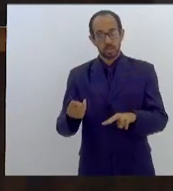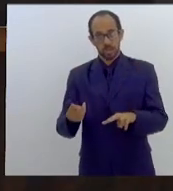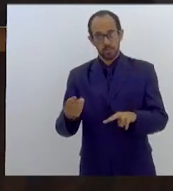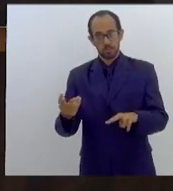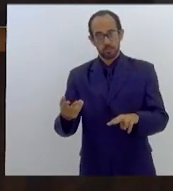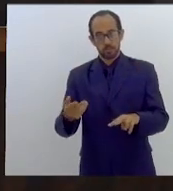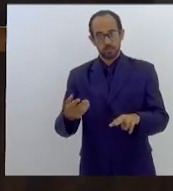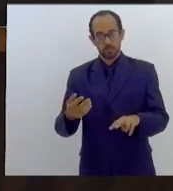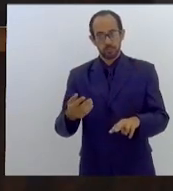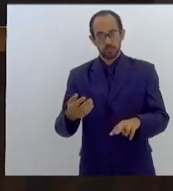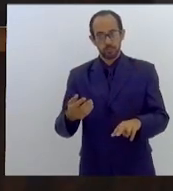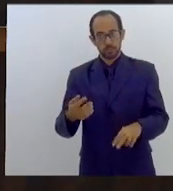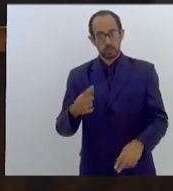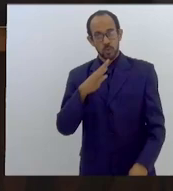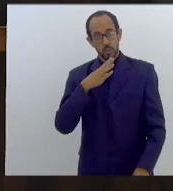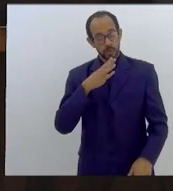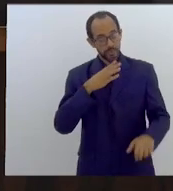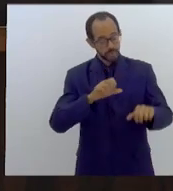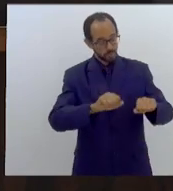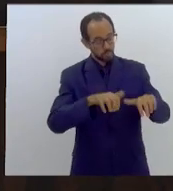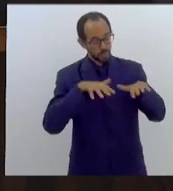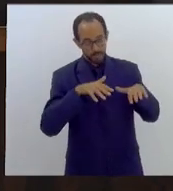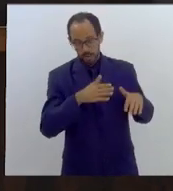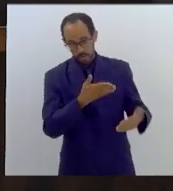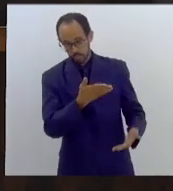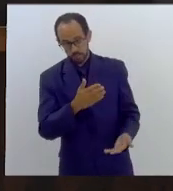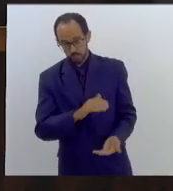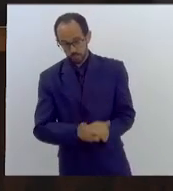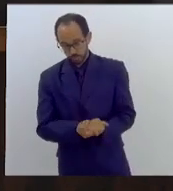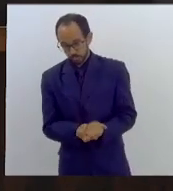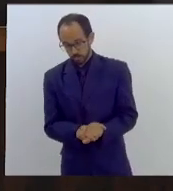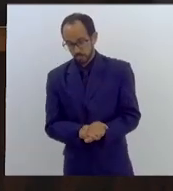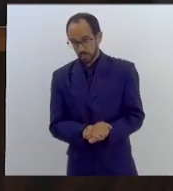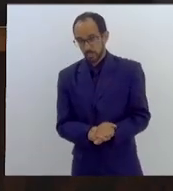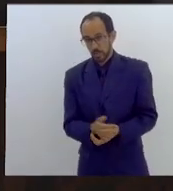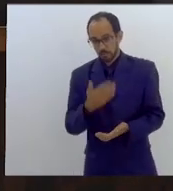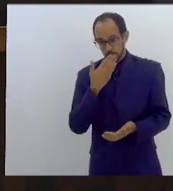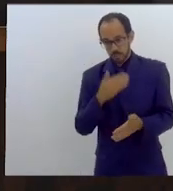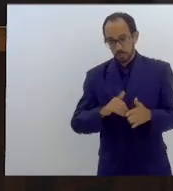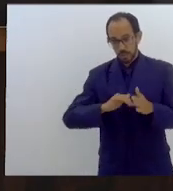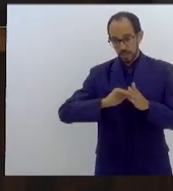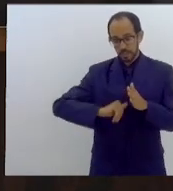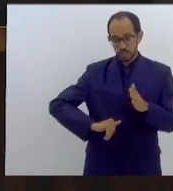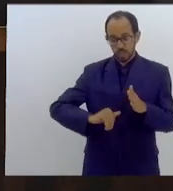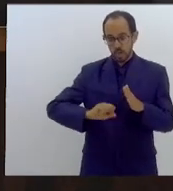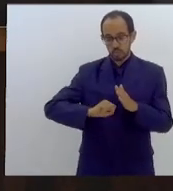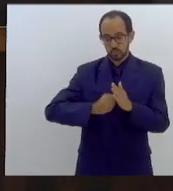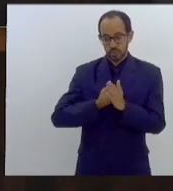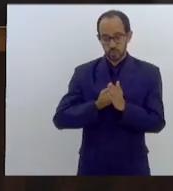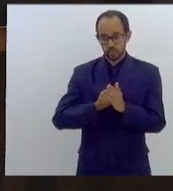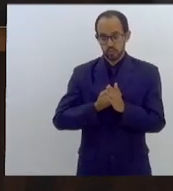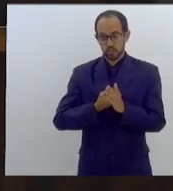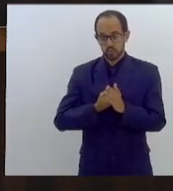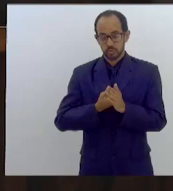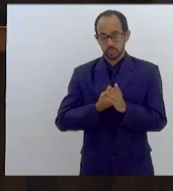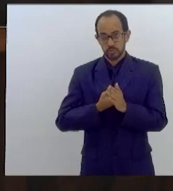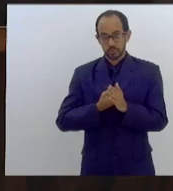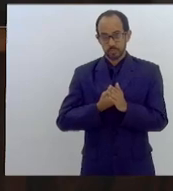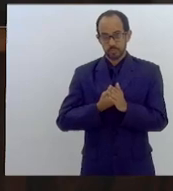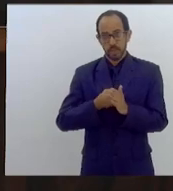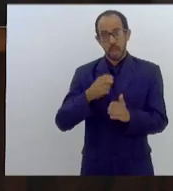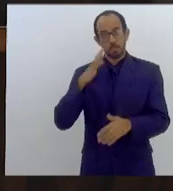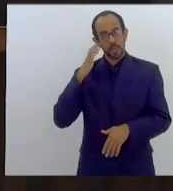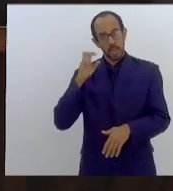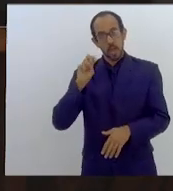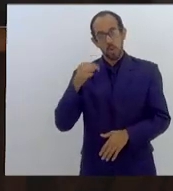o plenário. Então, quero encaminhar para retirar os vetos. A gente faz amanhã, ou sexta-feira,